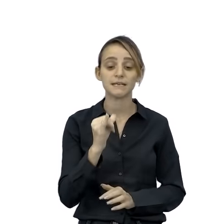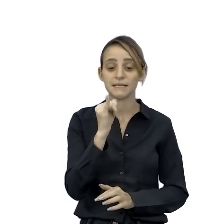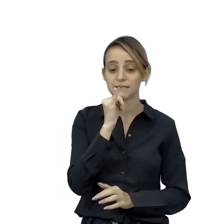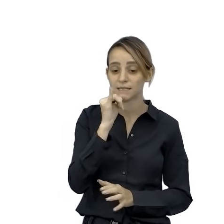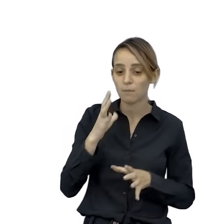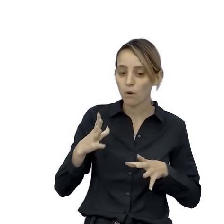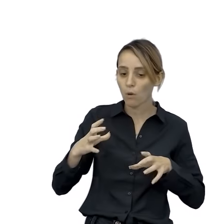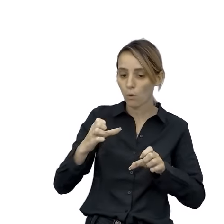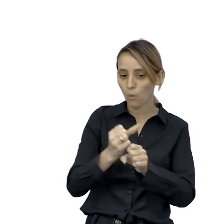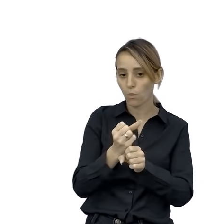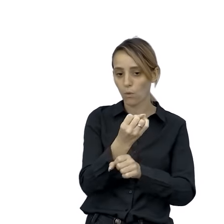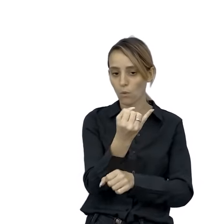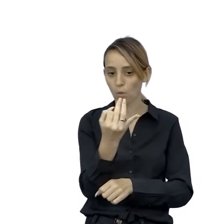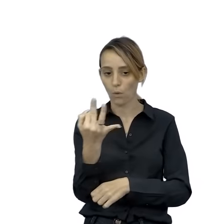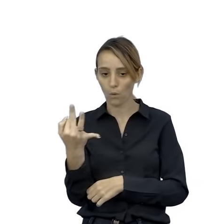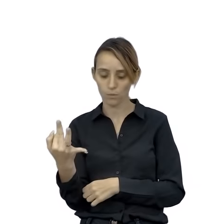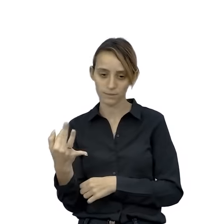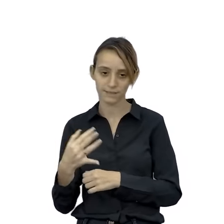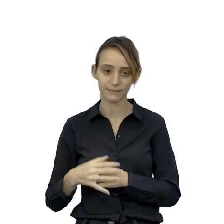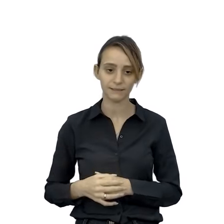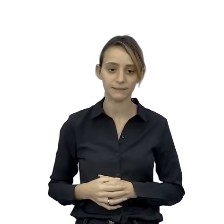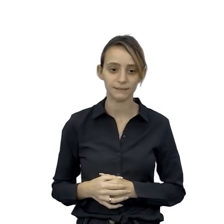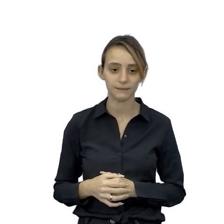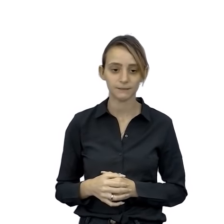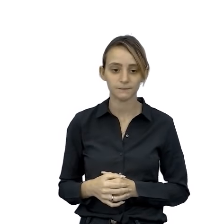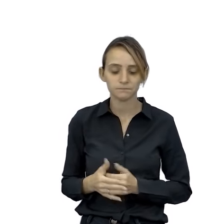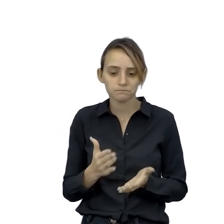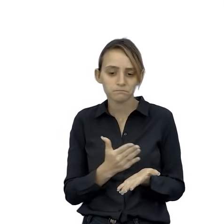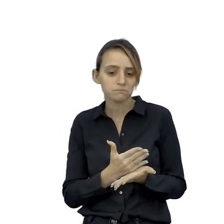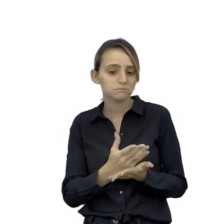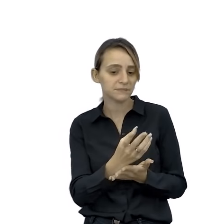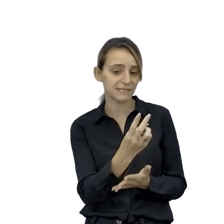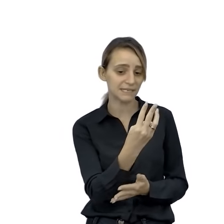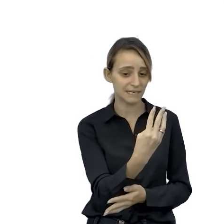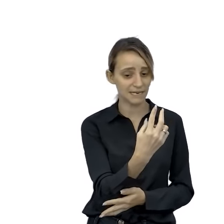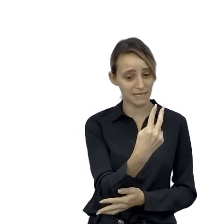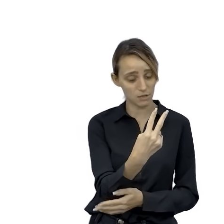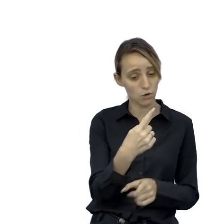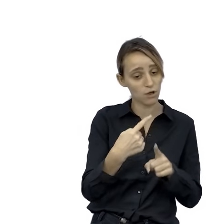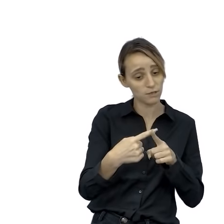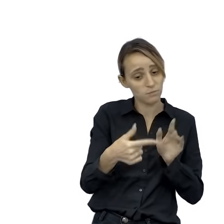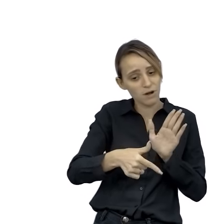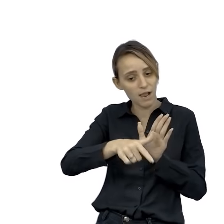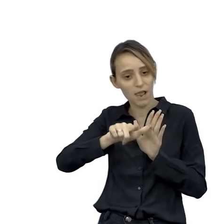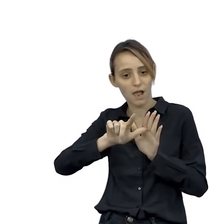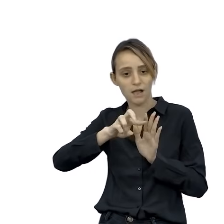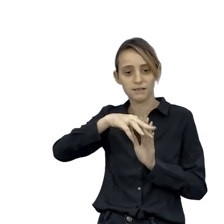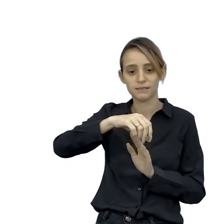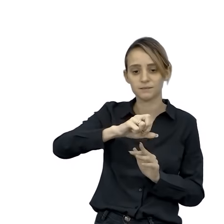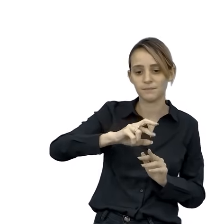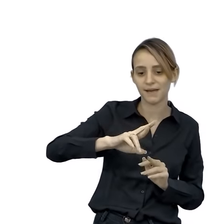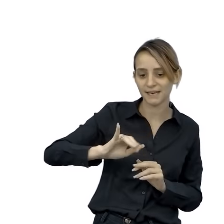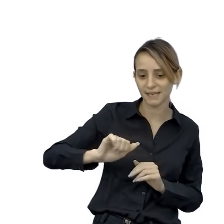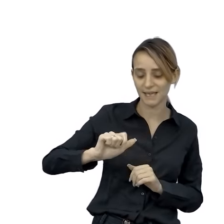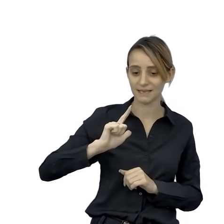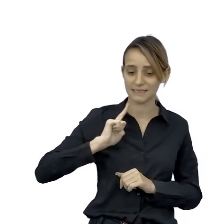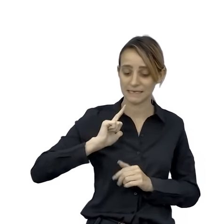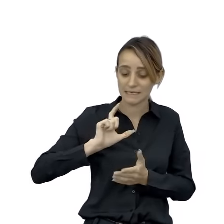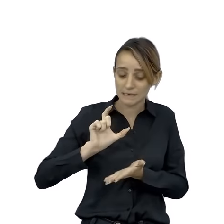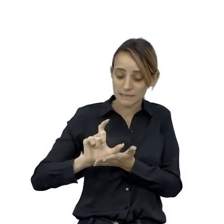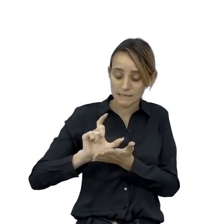né, partindo do 32, né, porque Maria Beatriz tinha 32 miniaturas de motos e